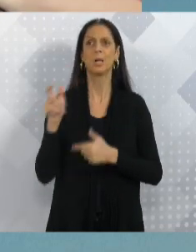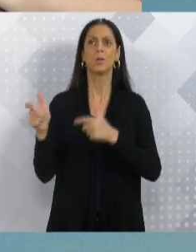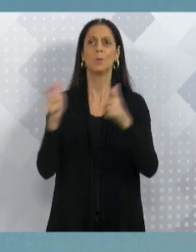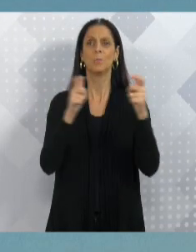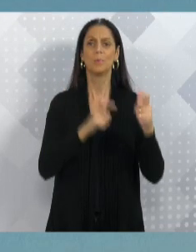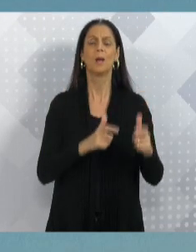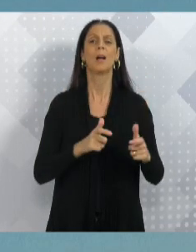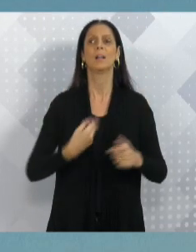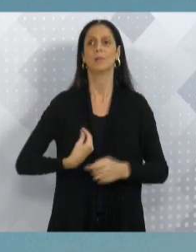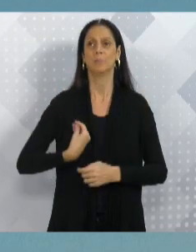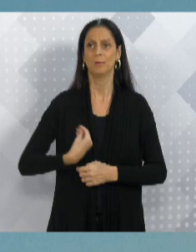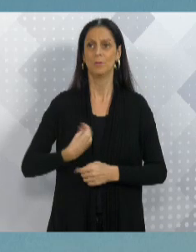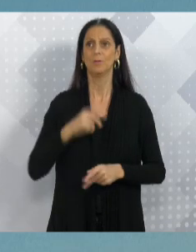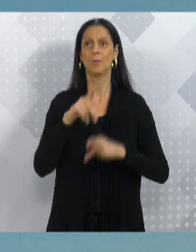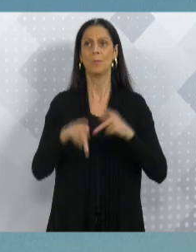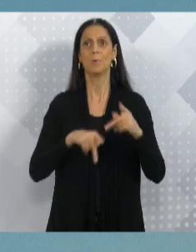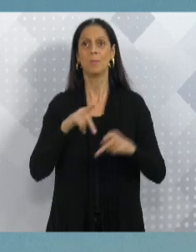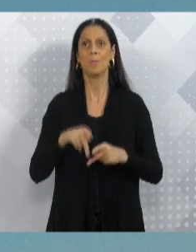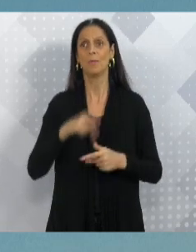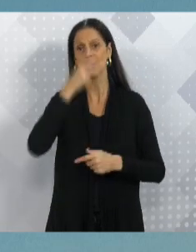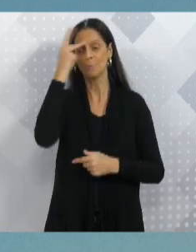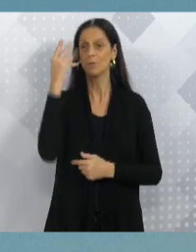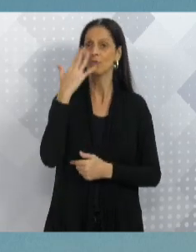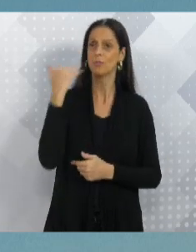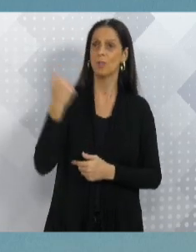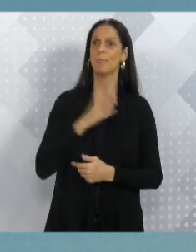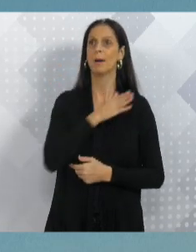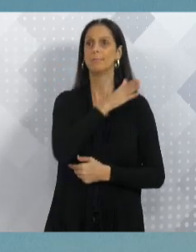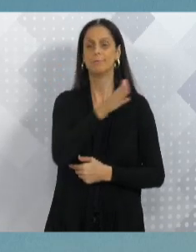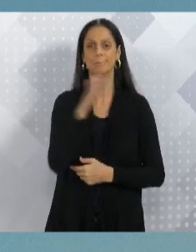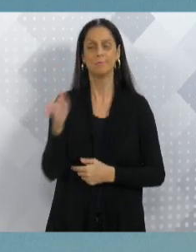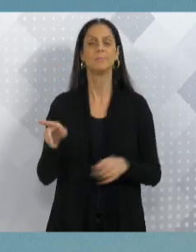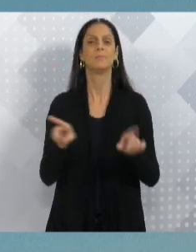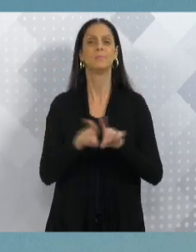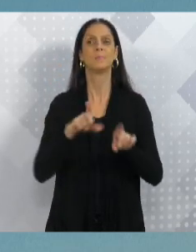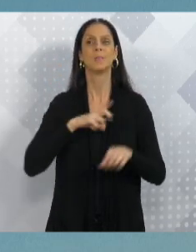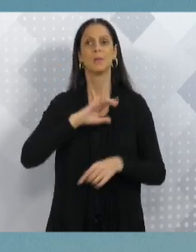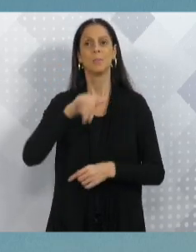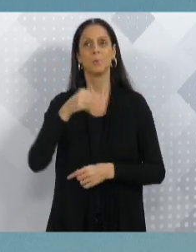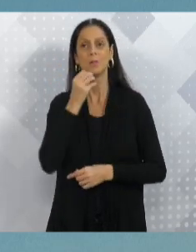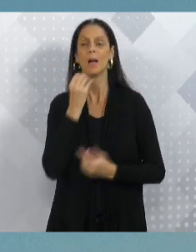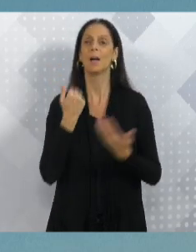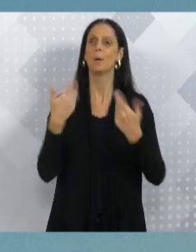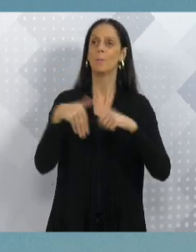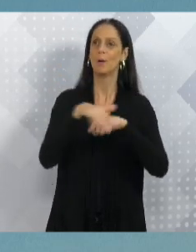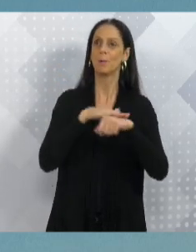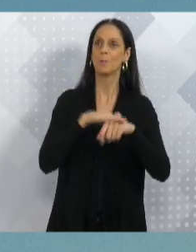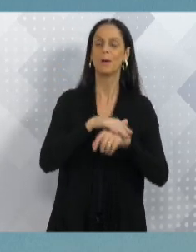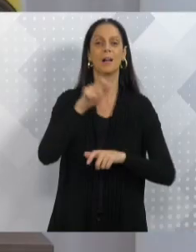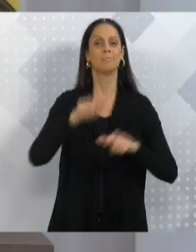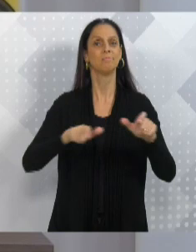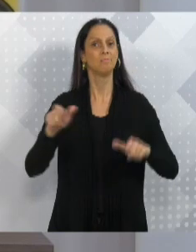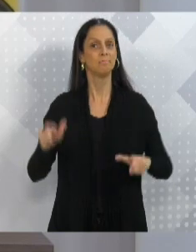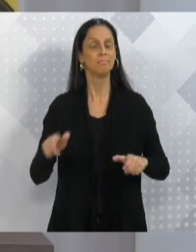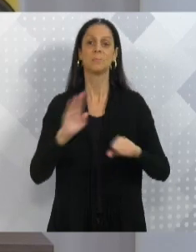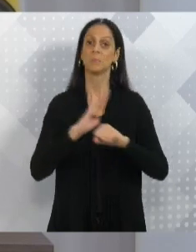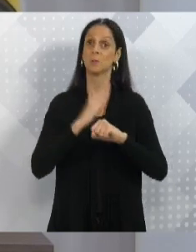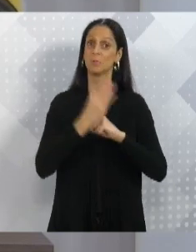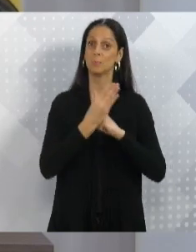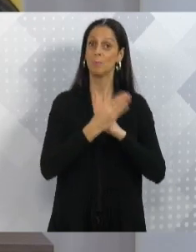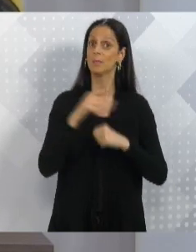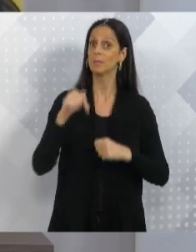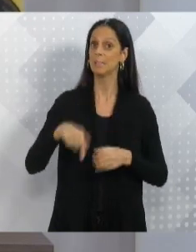está, né, onde o povo nos convida a estar, tendo essa oportunidade também de dialogar com as pessoas, ouvir, se fazer presente nos bairros da nossa